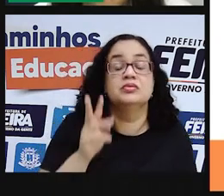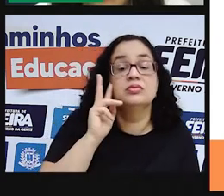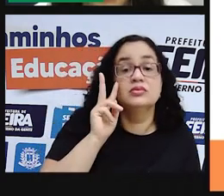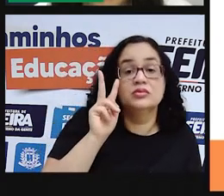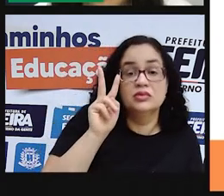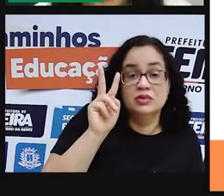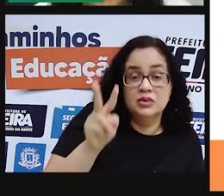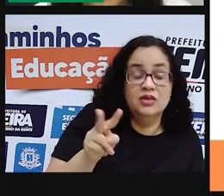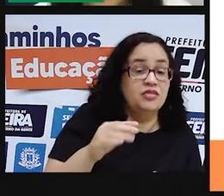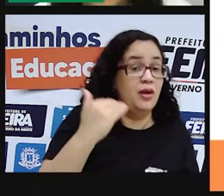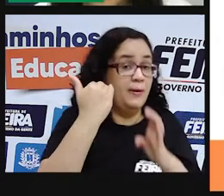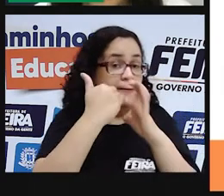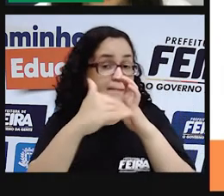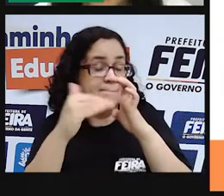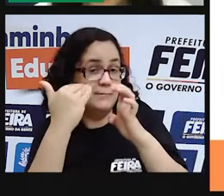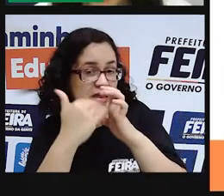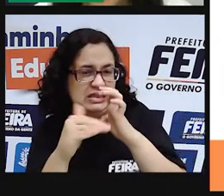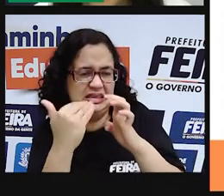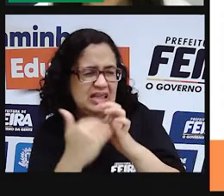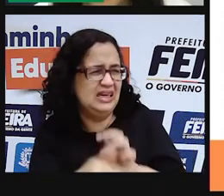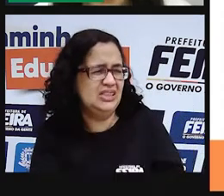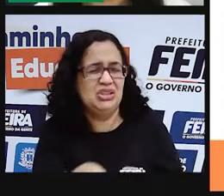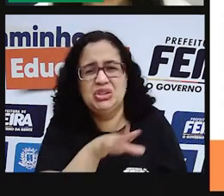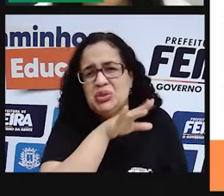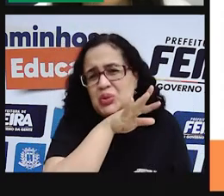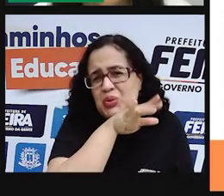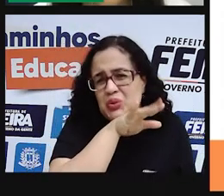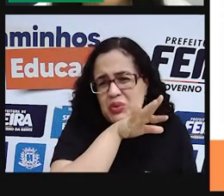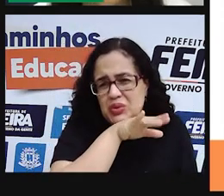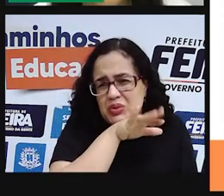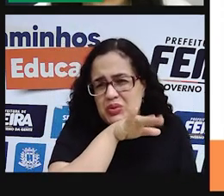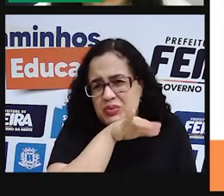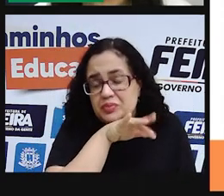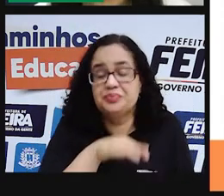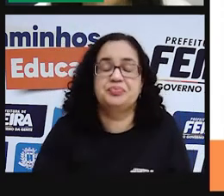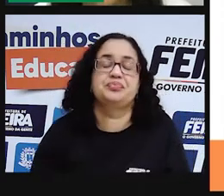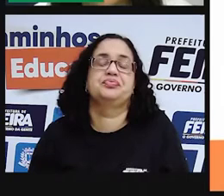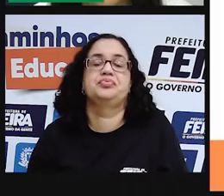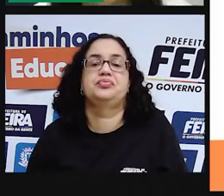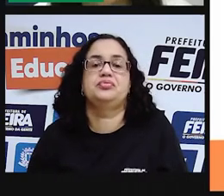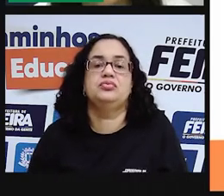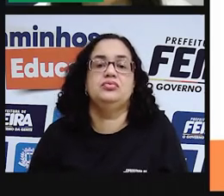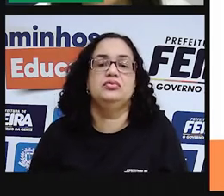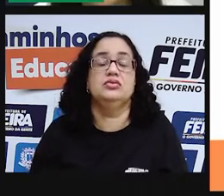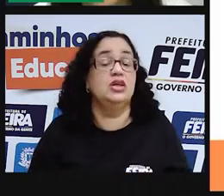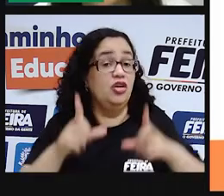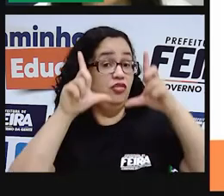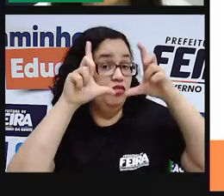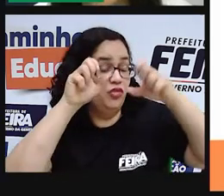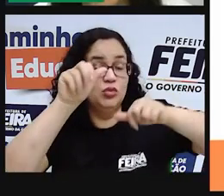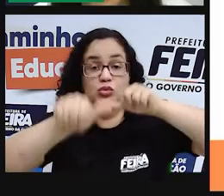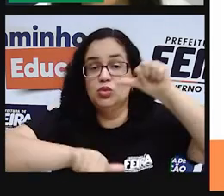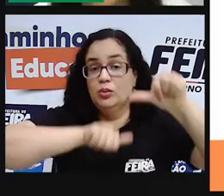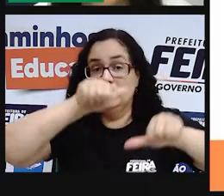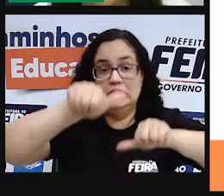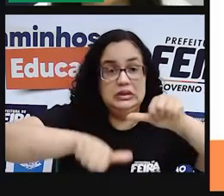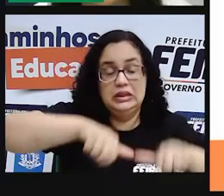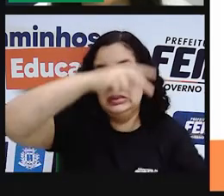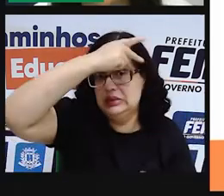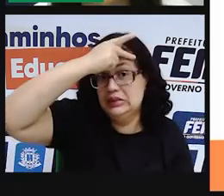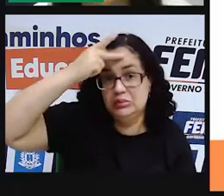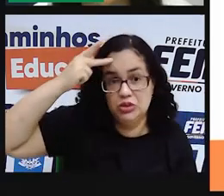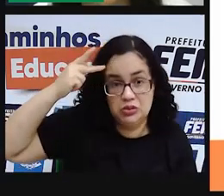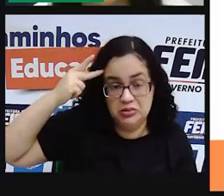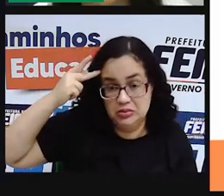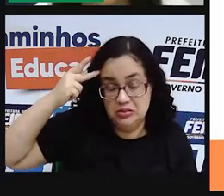depreciar, enviar mensagens intrusivas na intimidade, enviar ou adulterar fotos e dados pessoais que